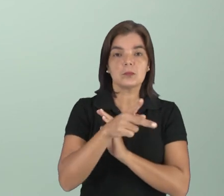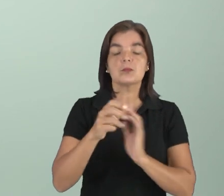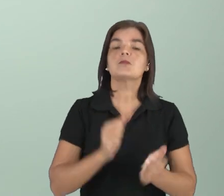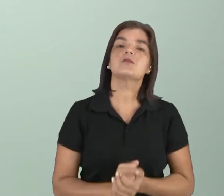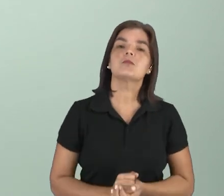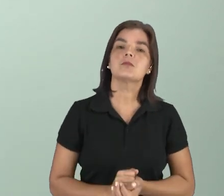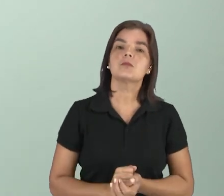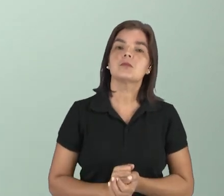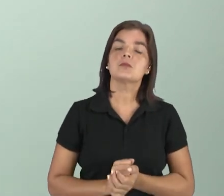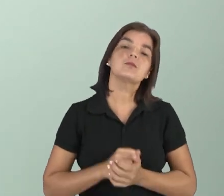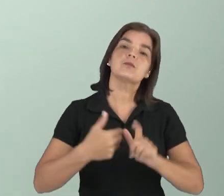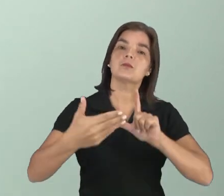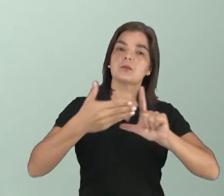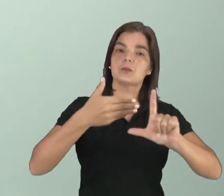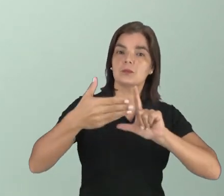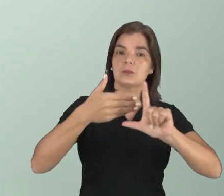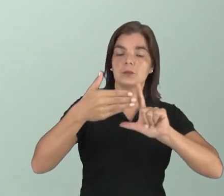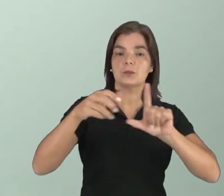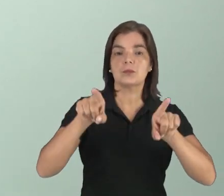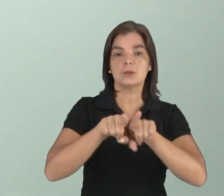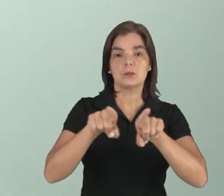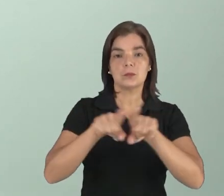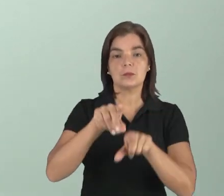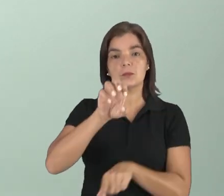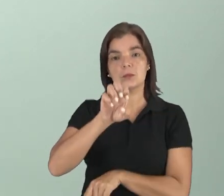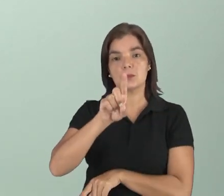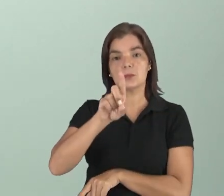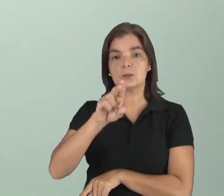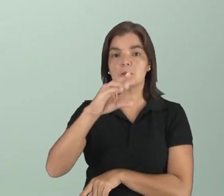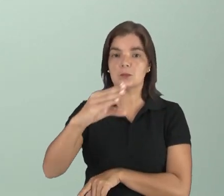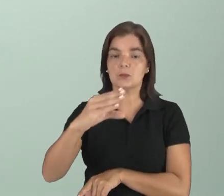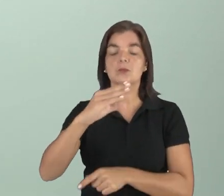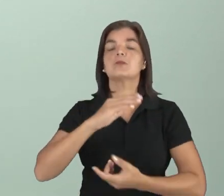professor e acessem a nossa plataforma Eduque através do link